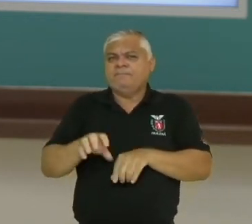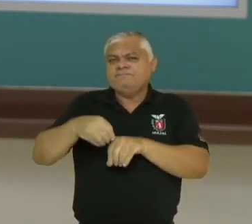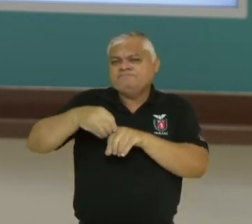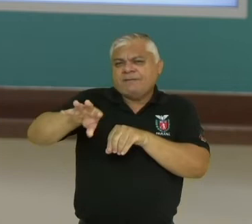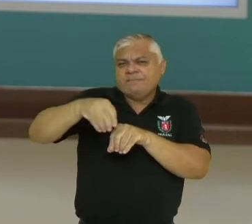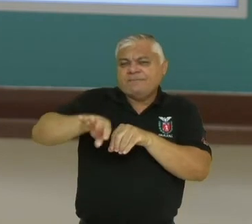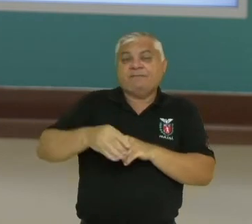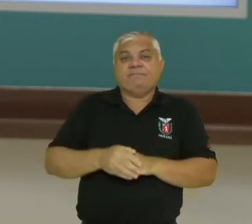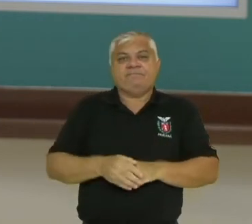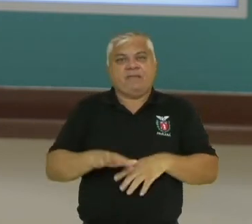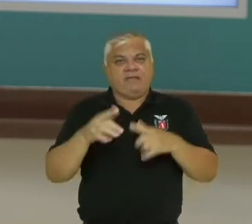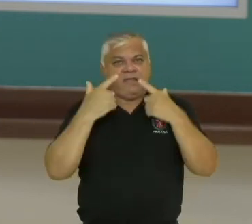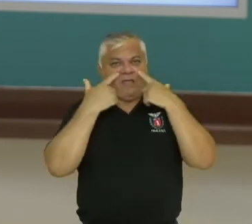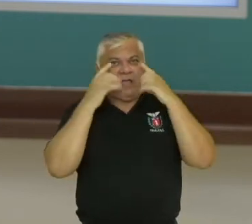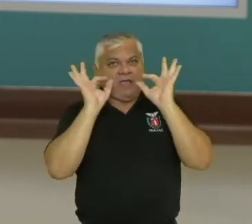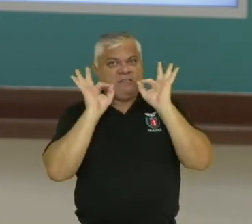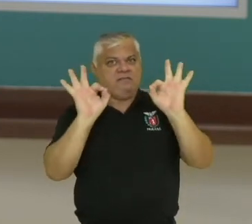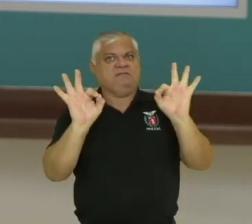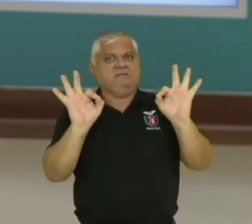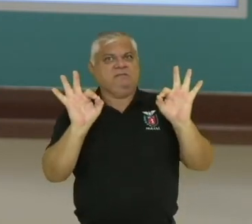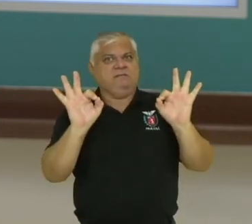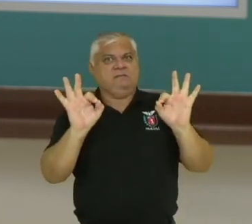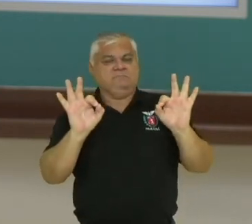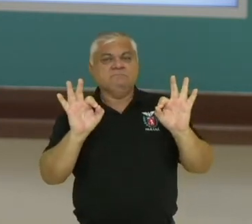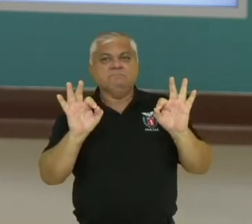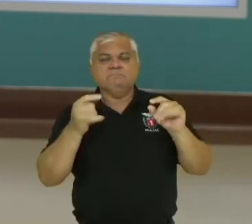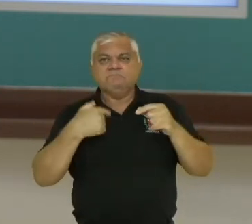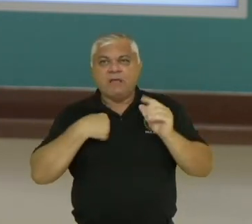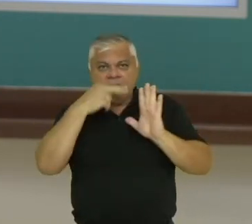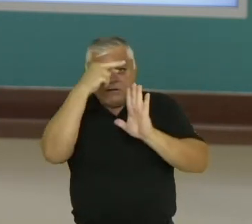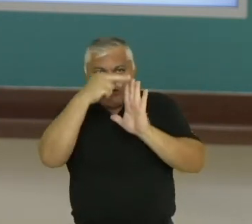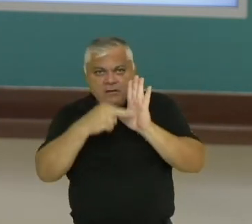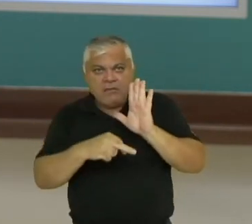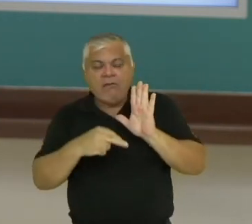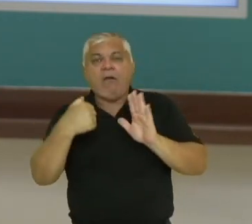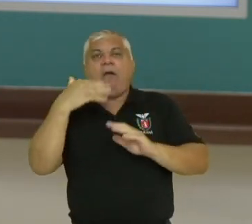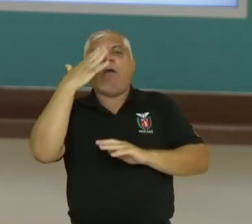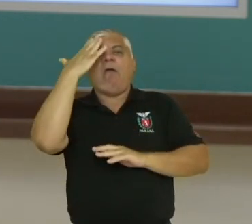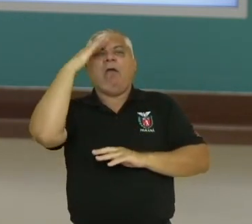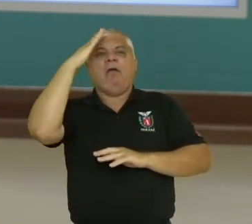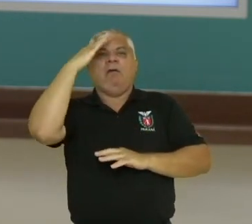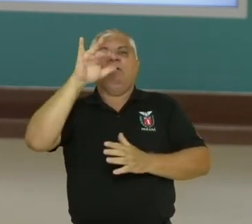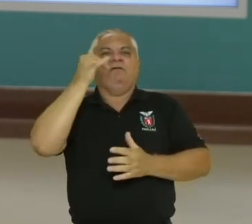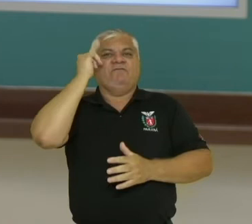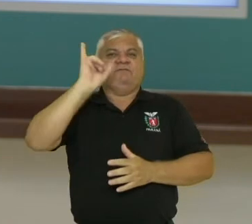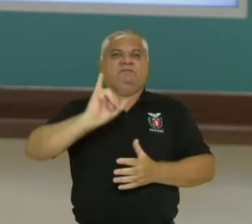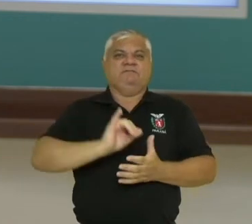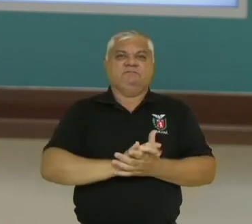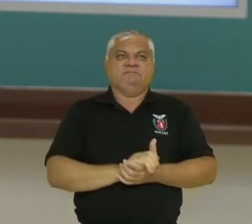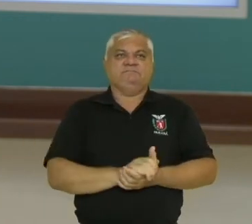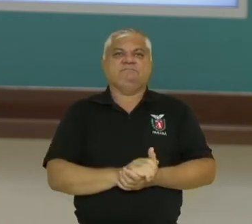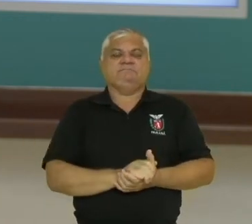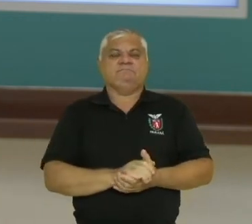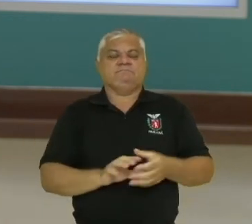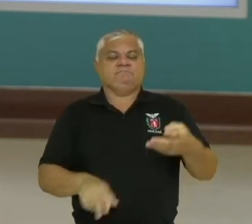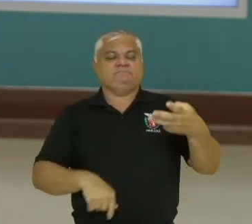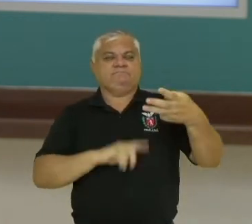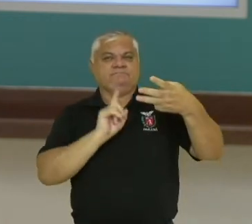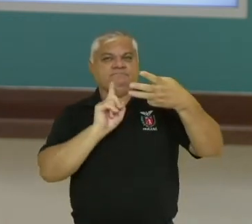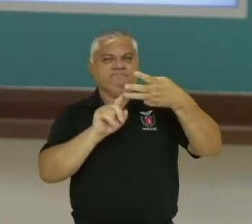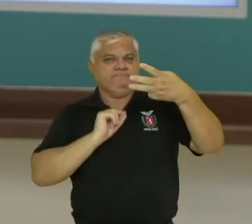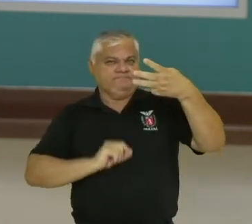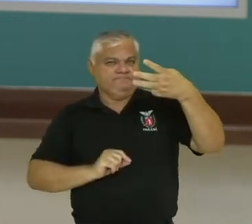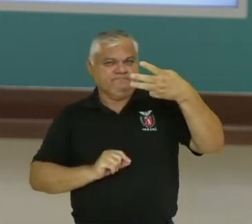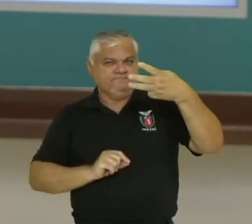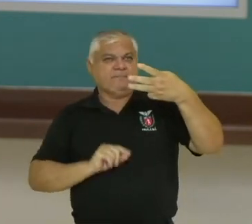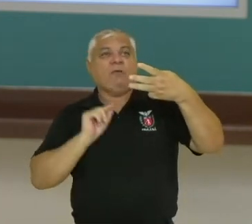preste muita atenção nesses cartazes, faça a leitura para retirar as informações. Uma terceira doença, um